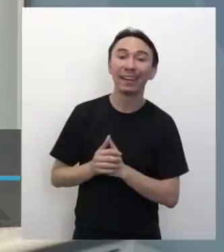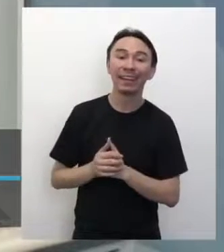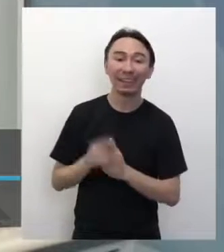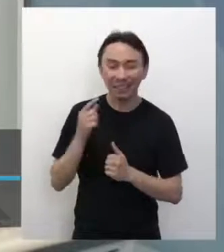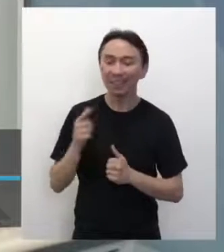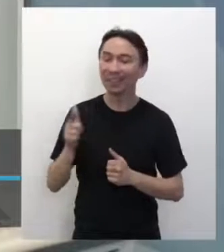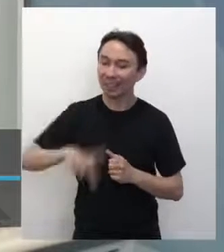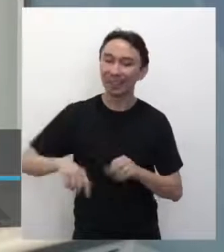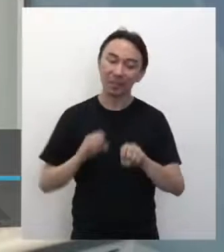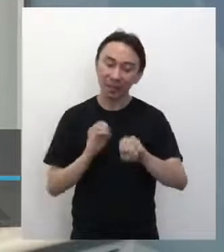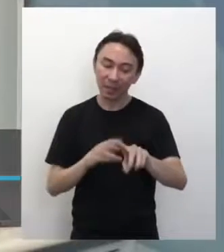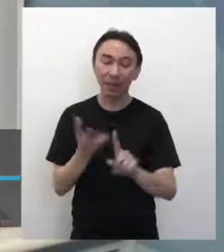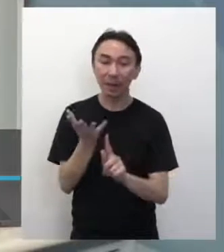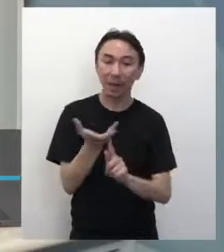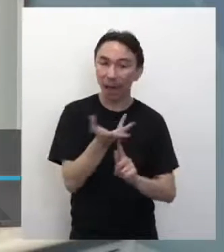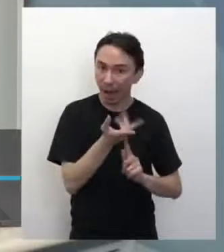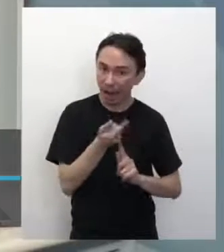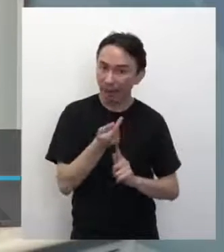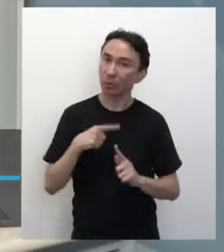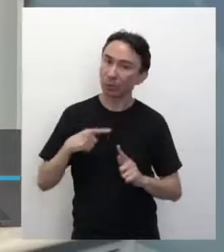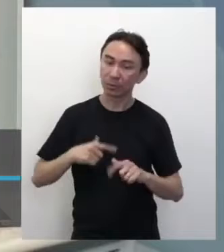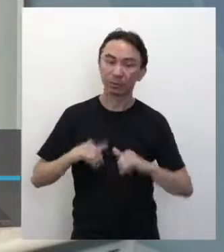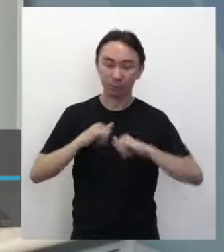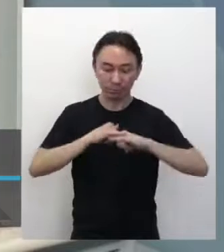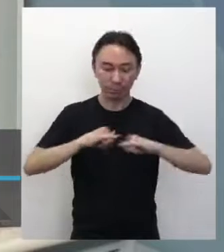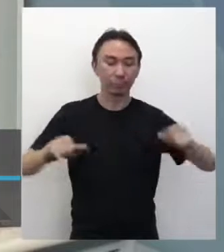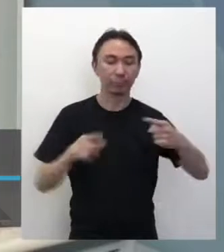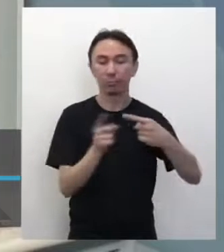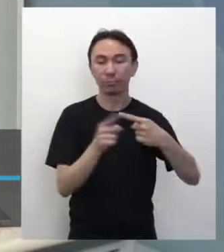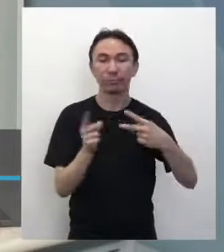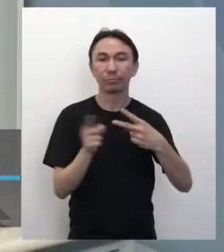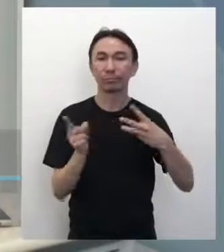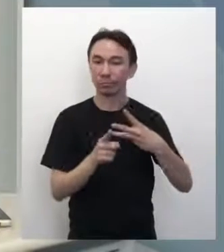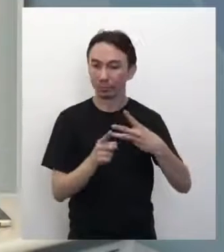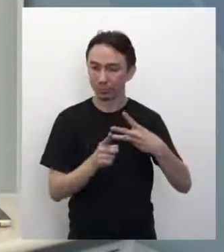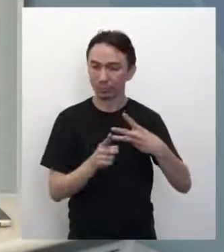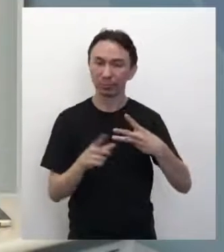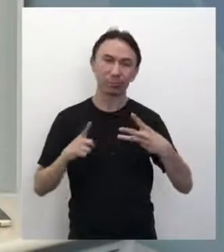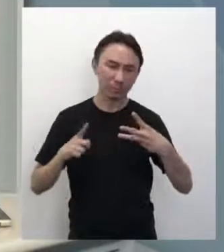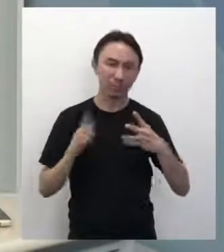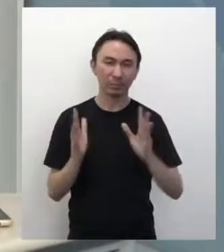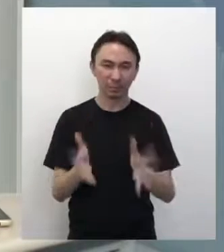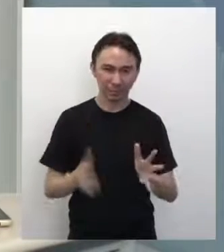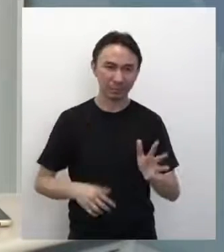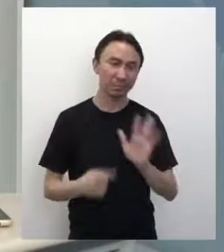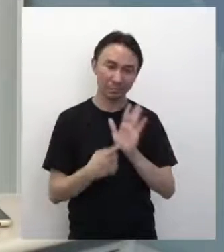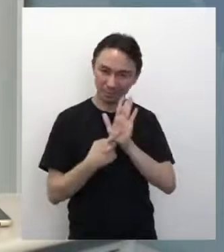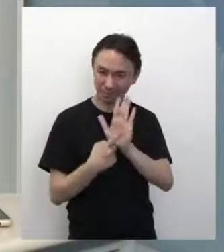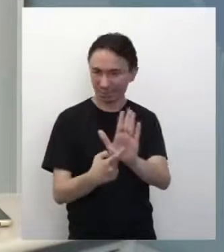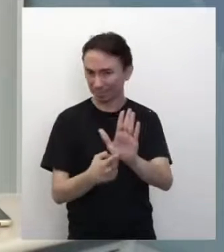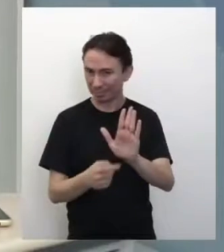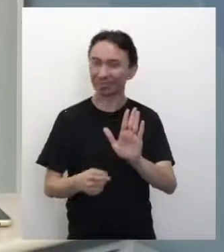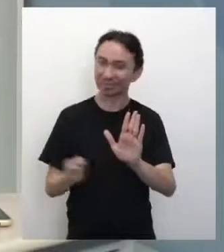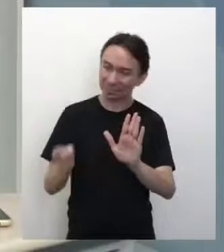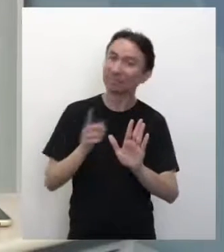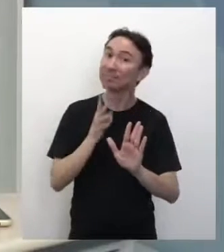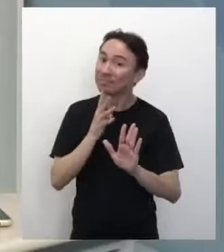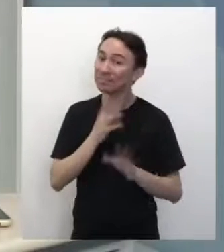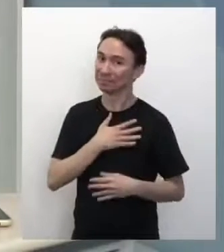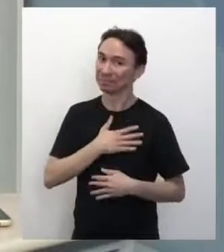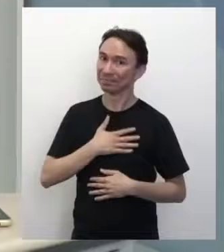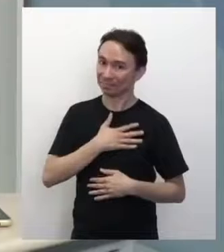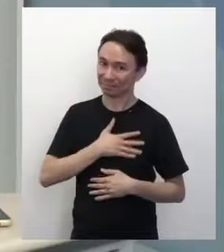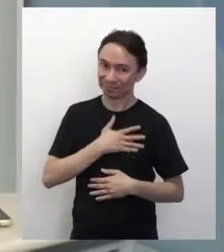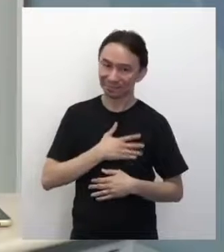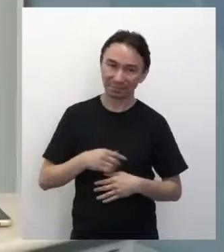arte. Hoje eu tenho 3 recadinhos. Eu vou apresentar o nosso convidado, que eu sei que vocês conhecem, eu tenho certeza que vocês vão gostar. Então eu vou primeiro